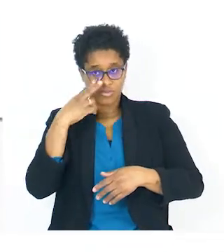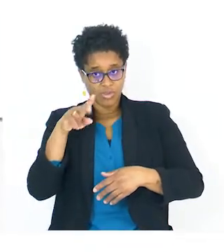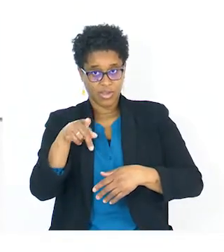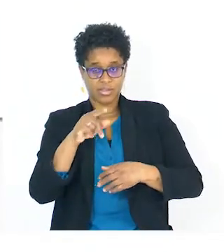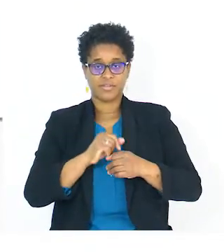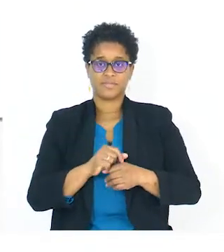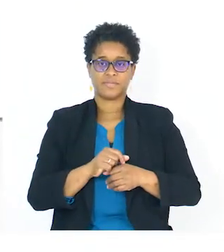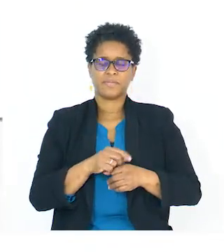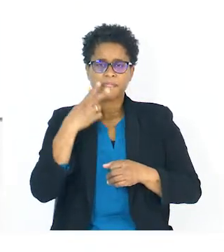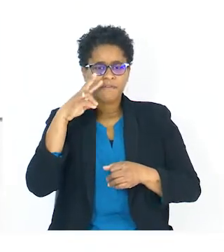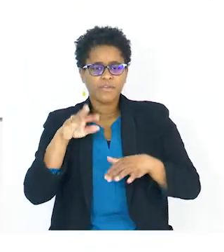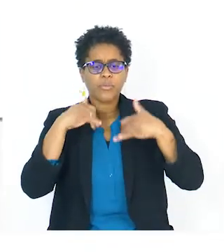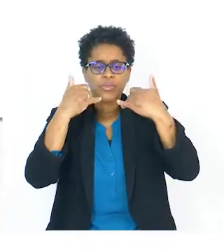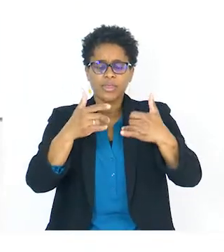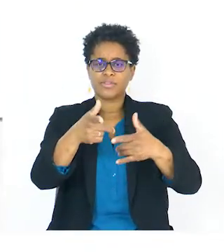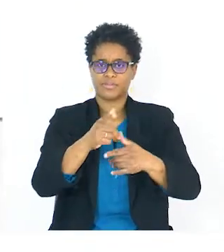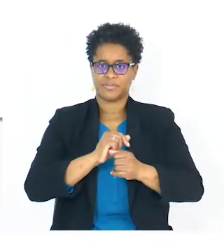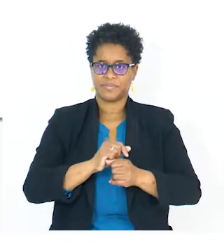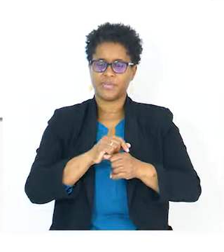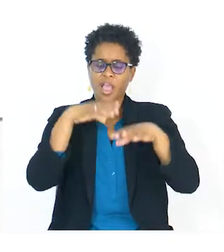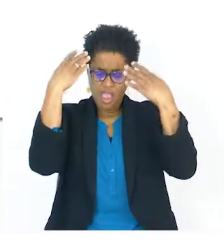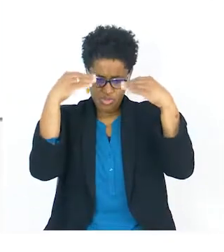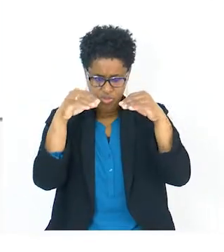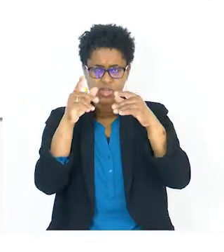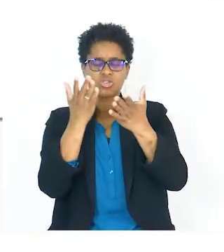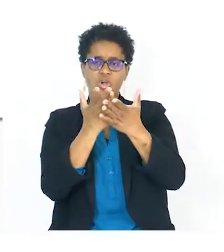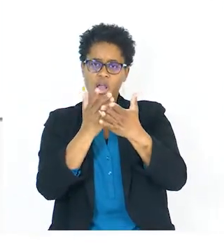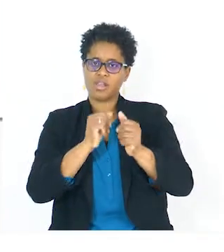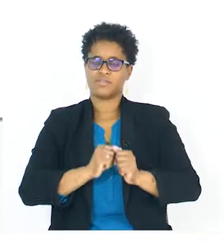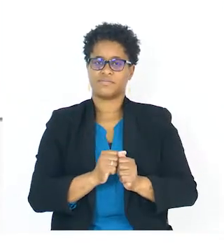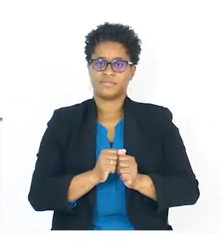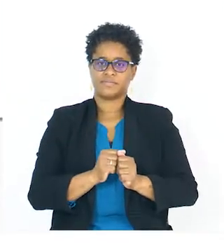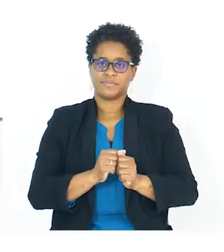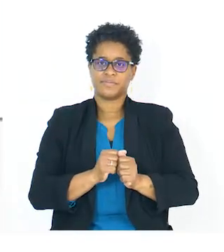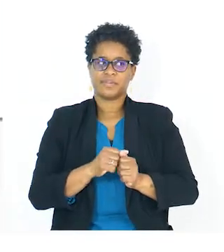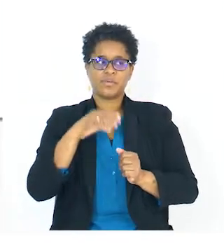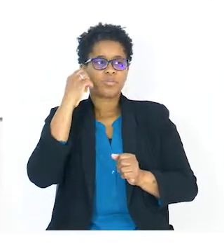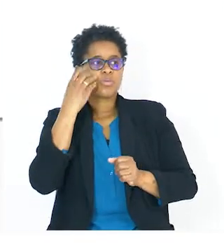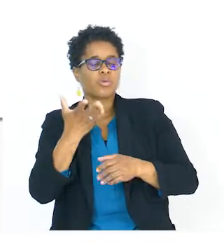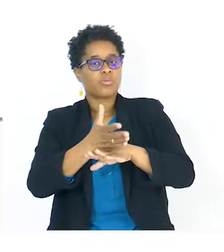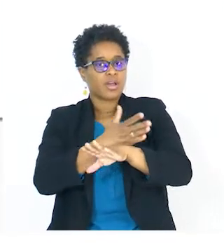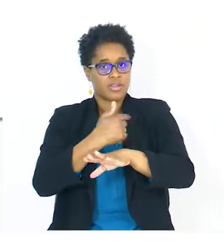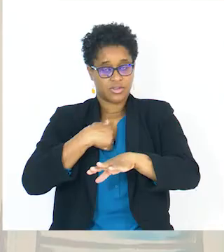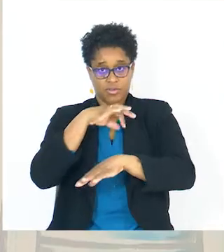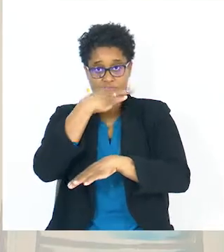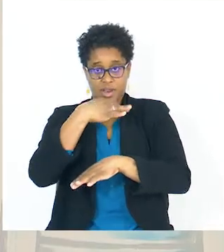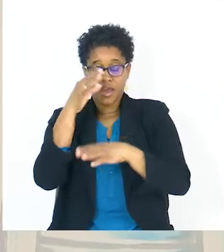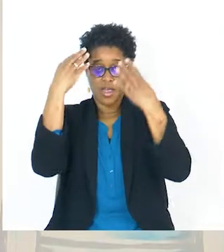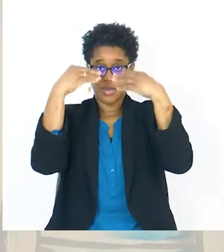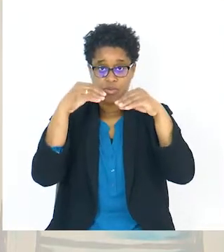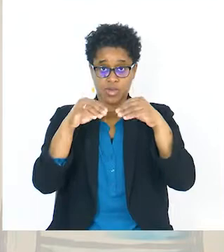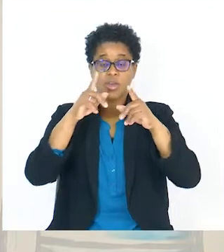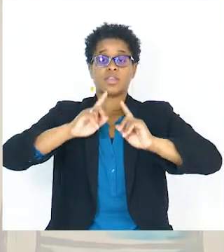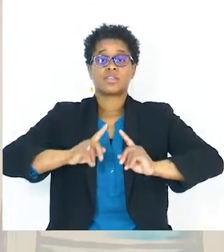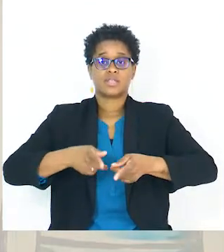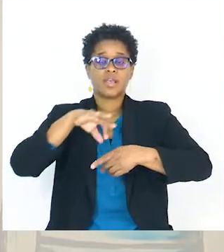aqui vendo o seguinte, a educação escolar. Como eu já tinha dito, a